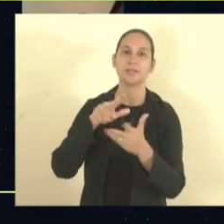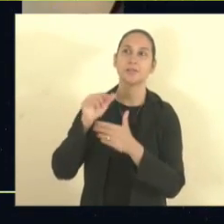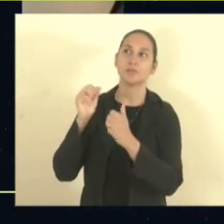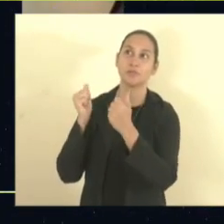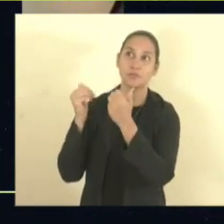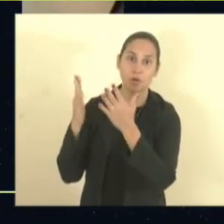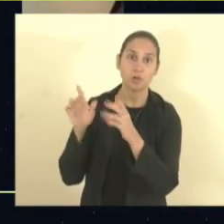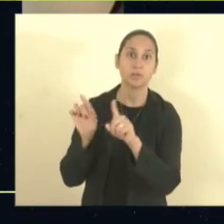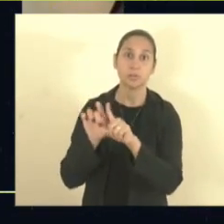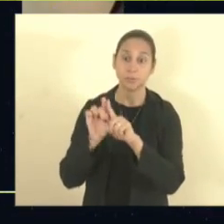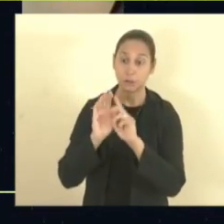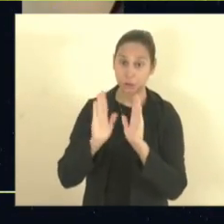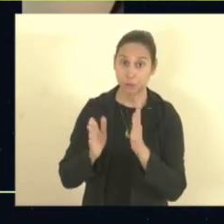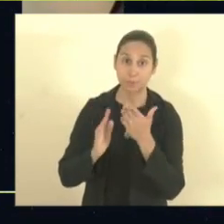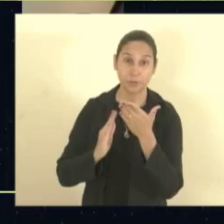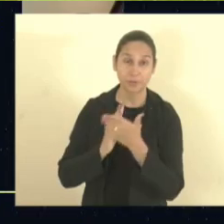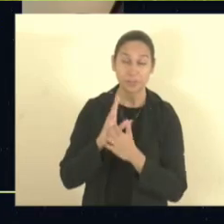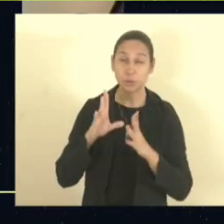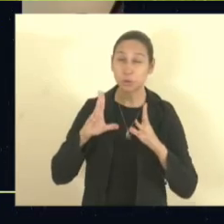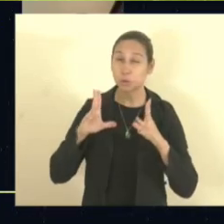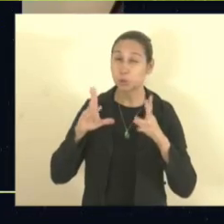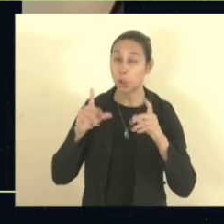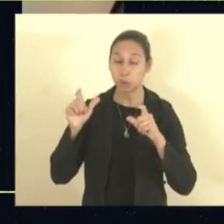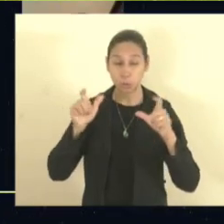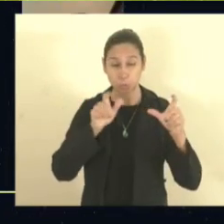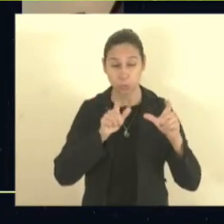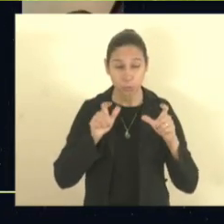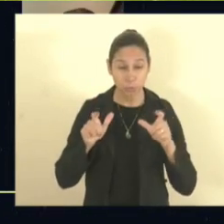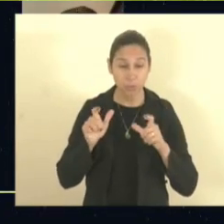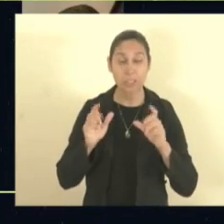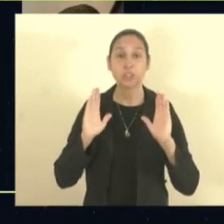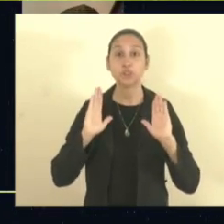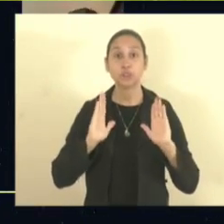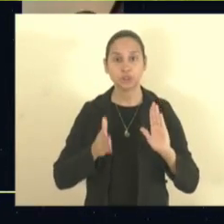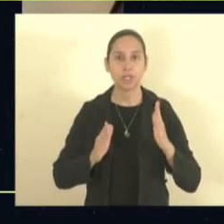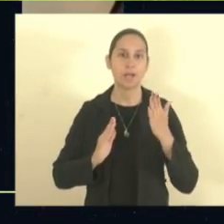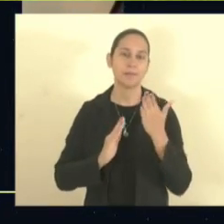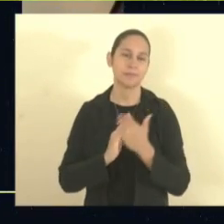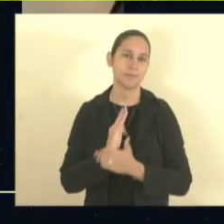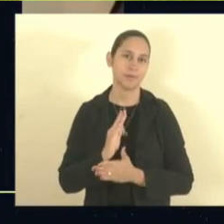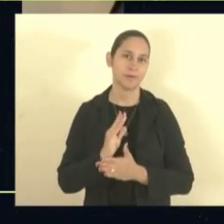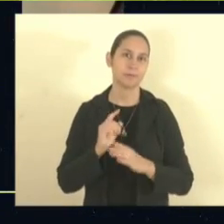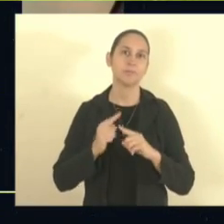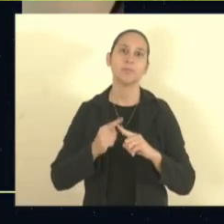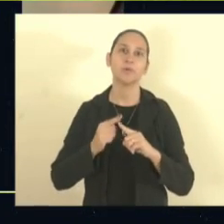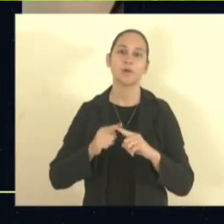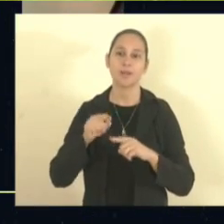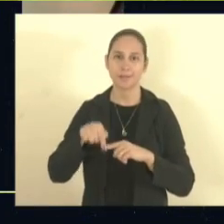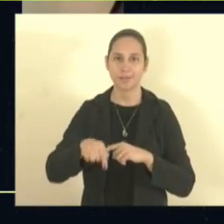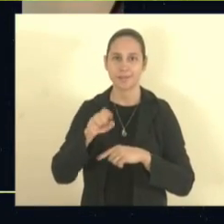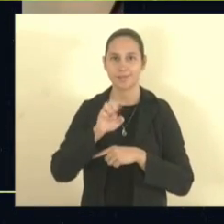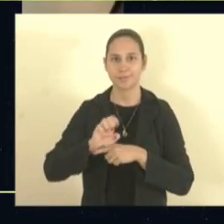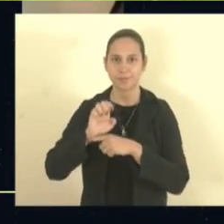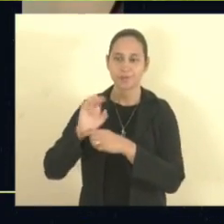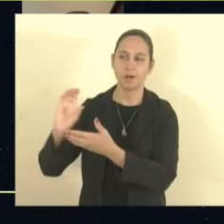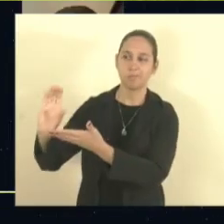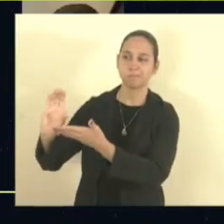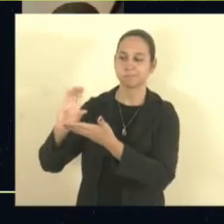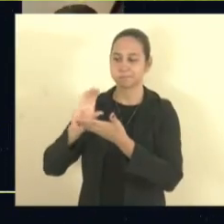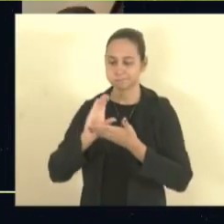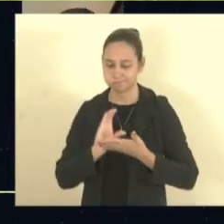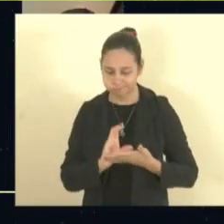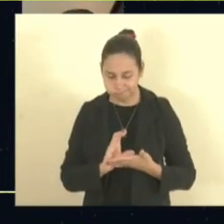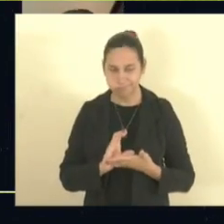os órgãos competentes para que o Estado do Espírito Santo receba esses recursos